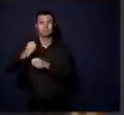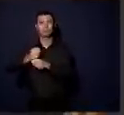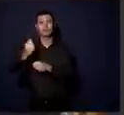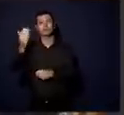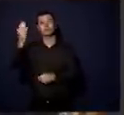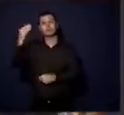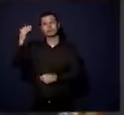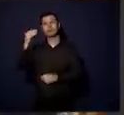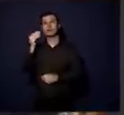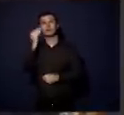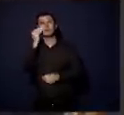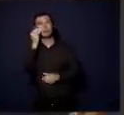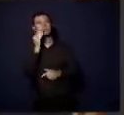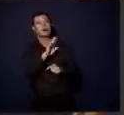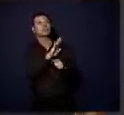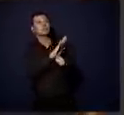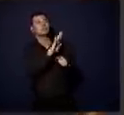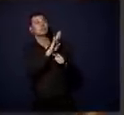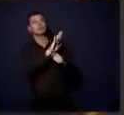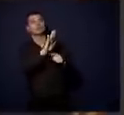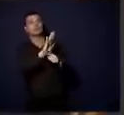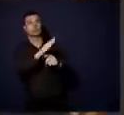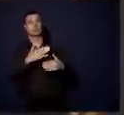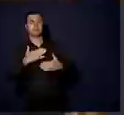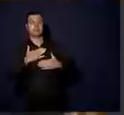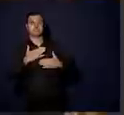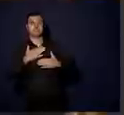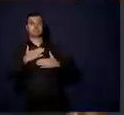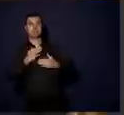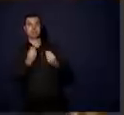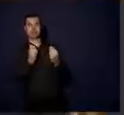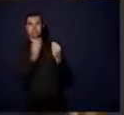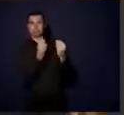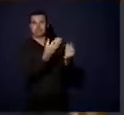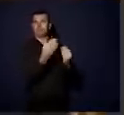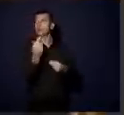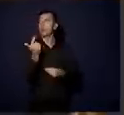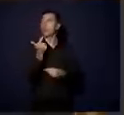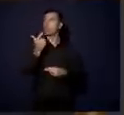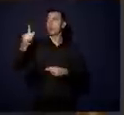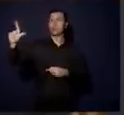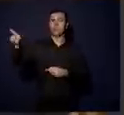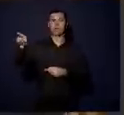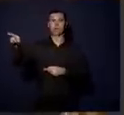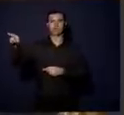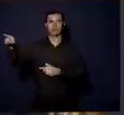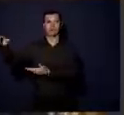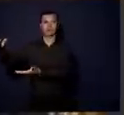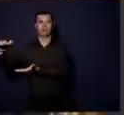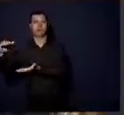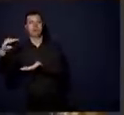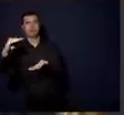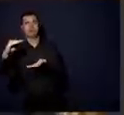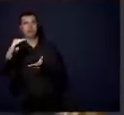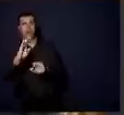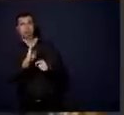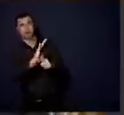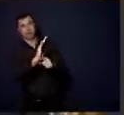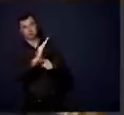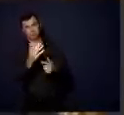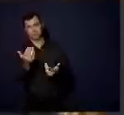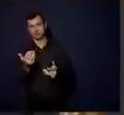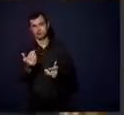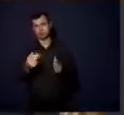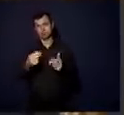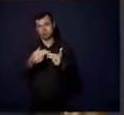bondade com chapéu alheio né é o governo federal fazendo bondade com dos estados e dos